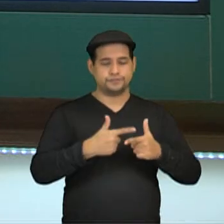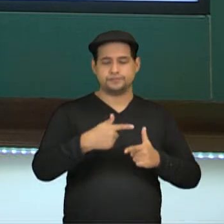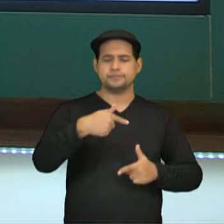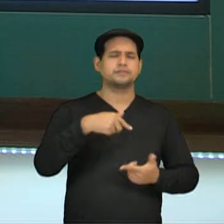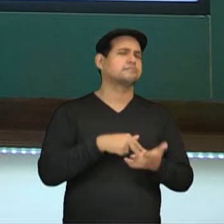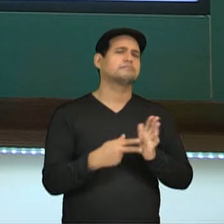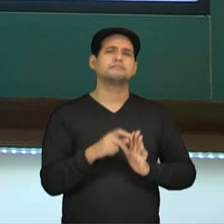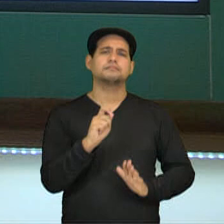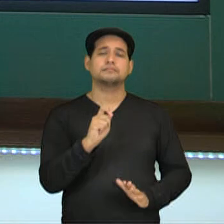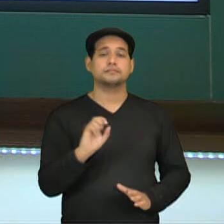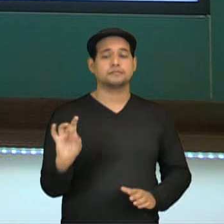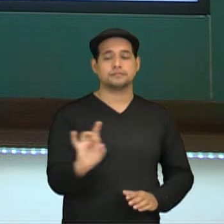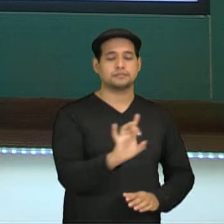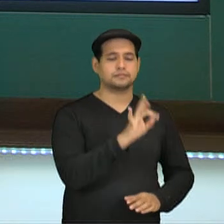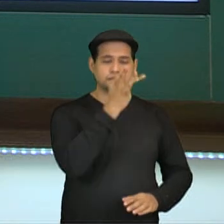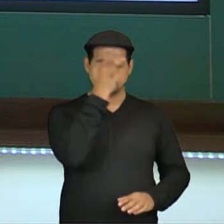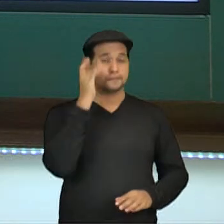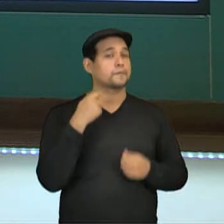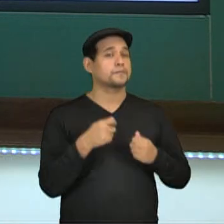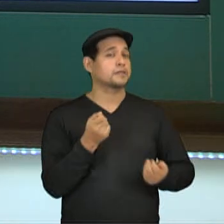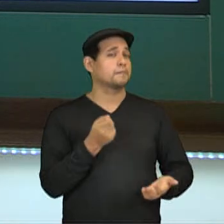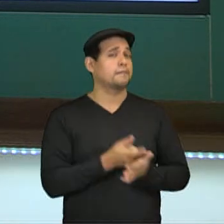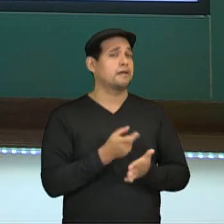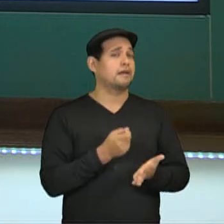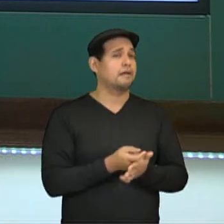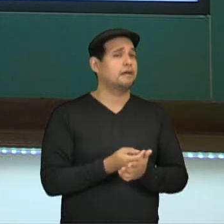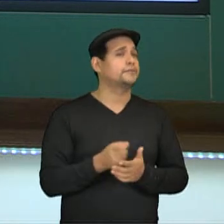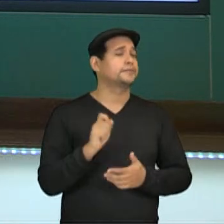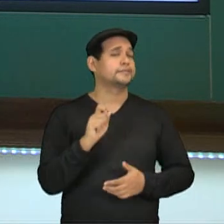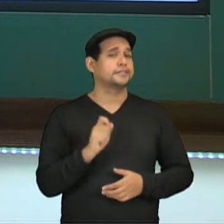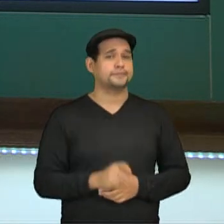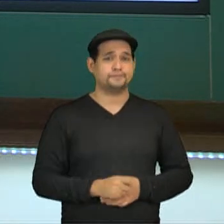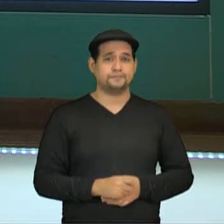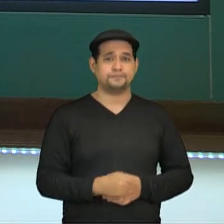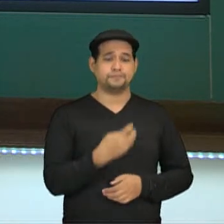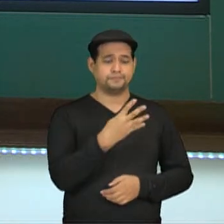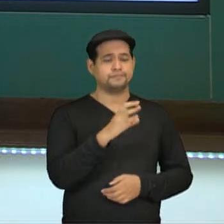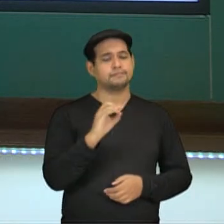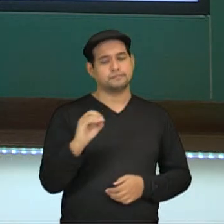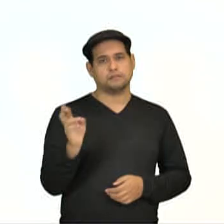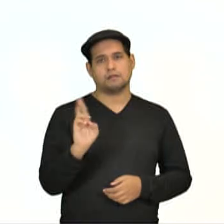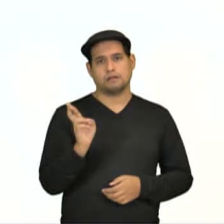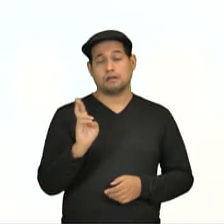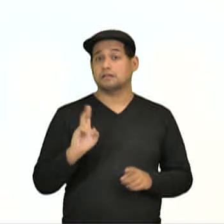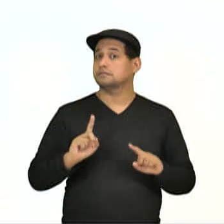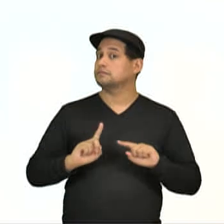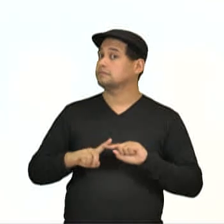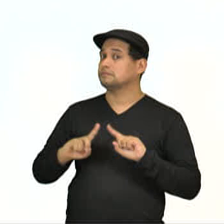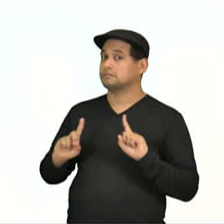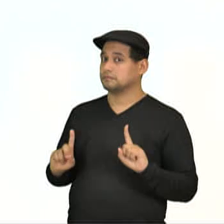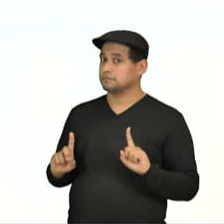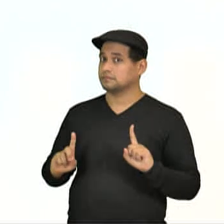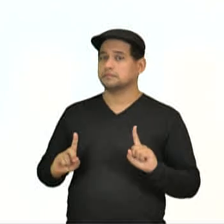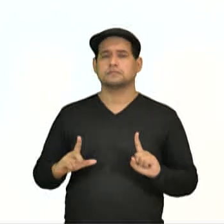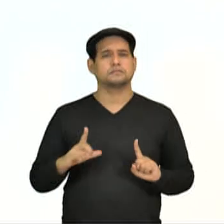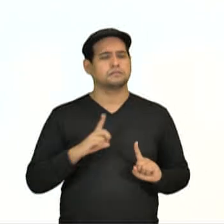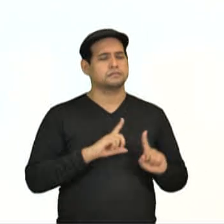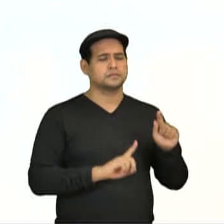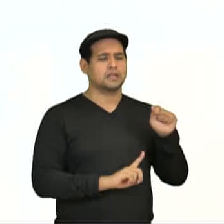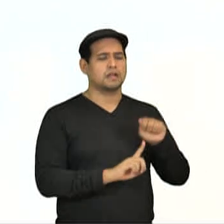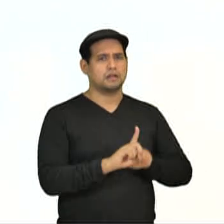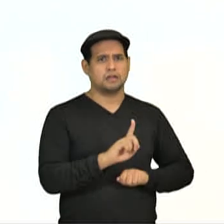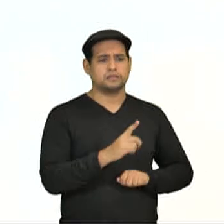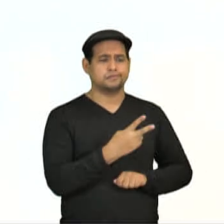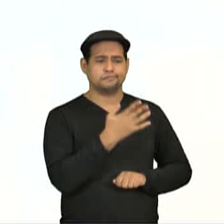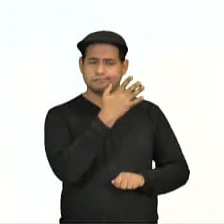27, significa que cada morador deveria pagar normalmente R$400. Mas, como eu tive um mês onde 2